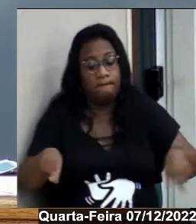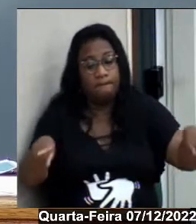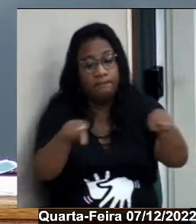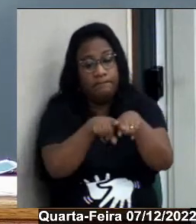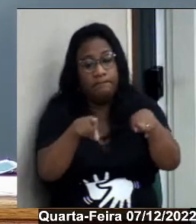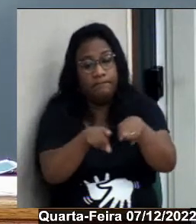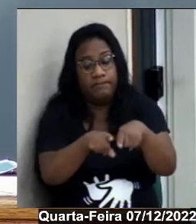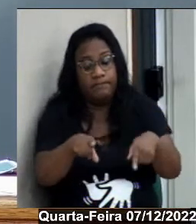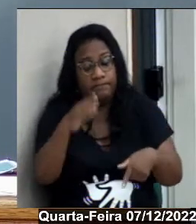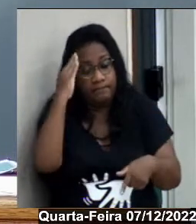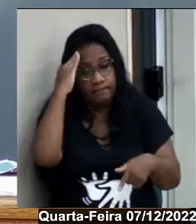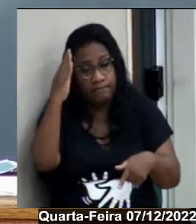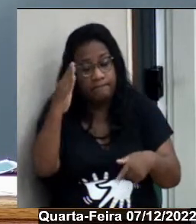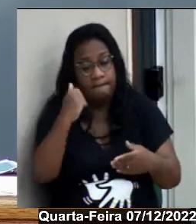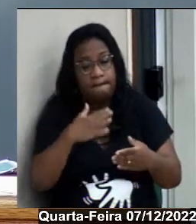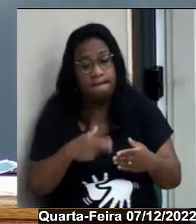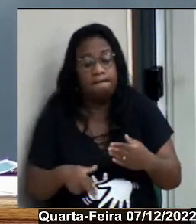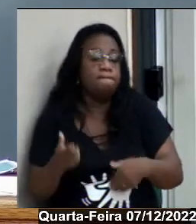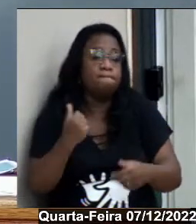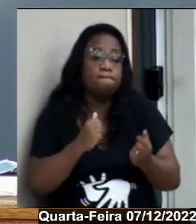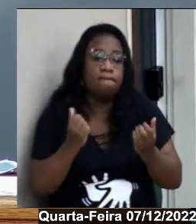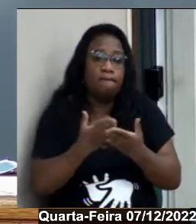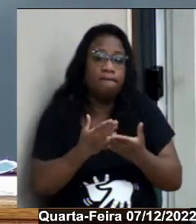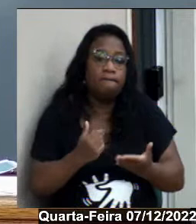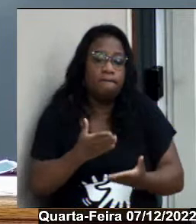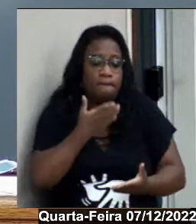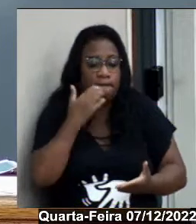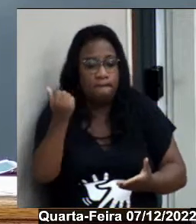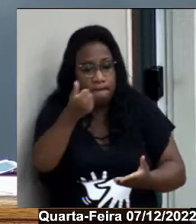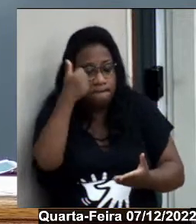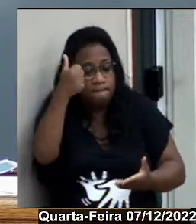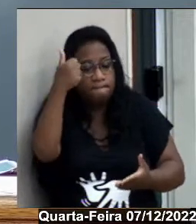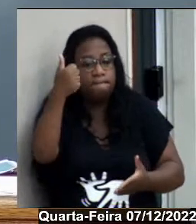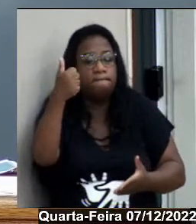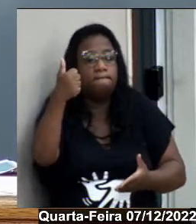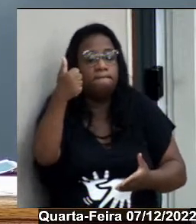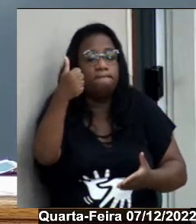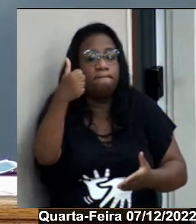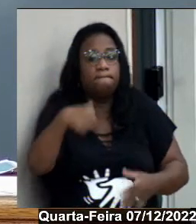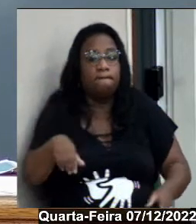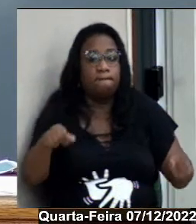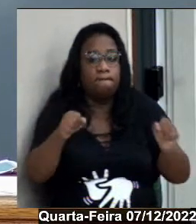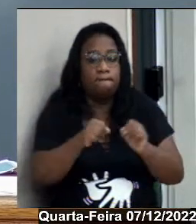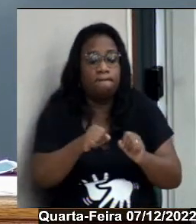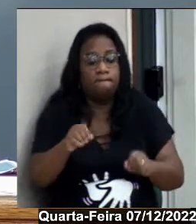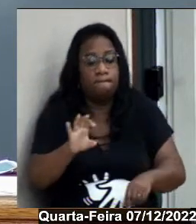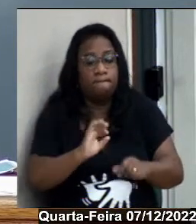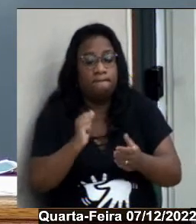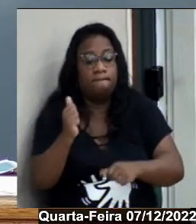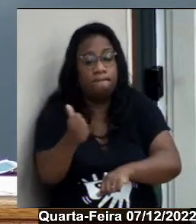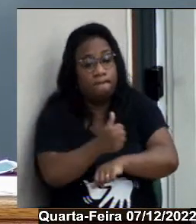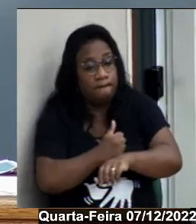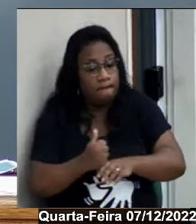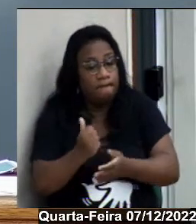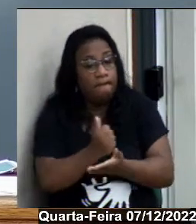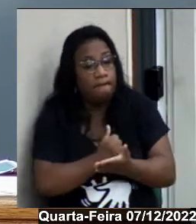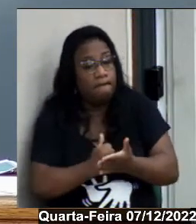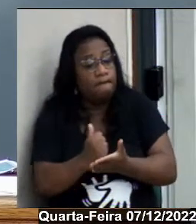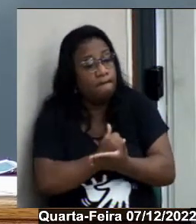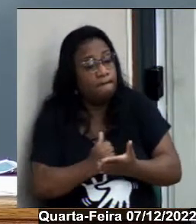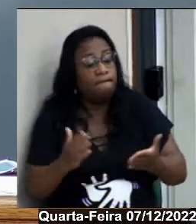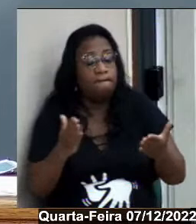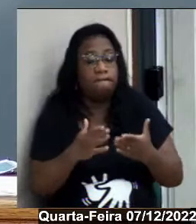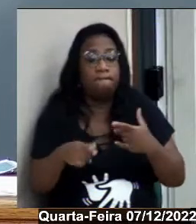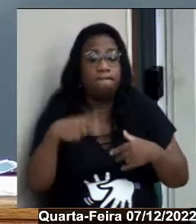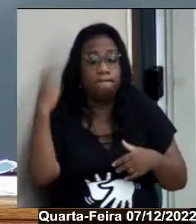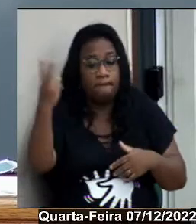trabalho, considerando a necessidade de garantir o melhor desempenho nas atividades desenvolvidas por esses profissionais e ainda a